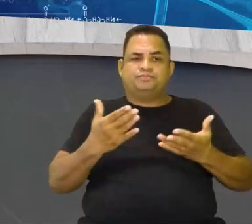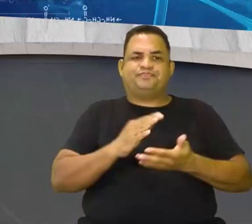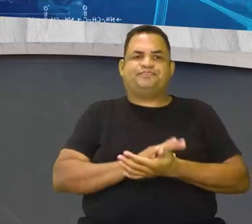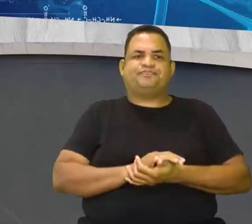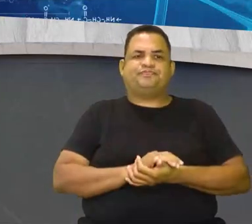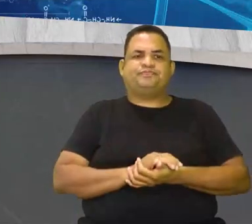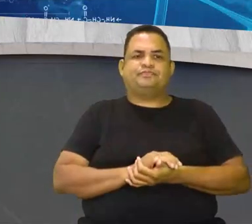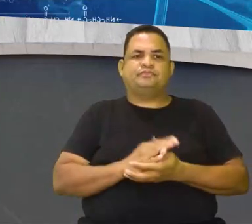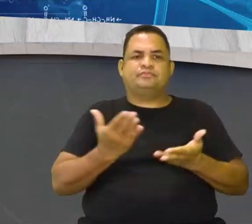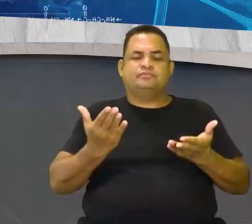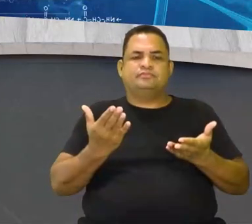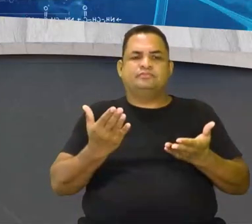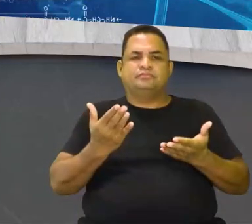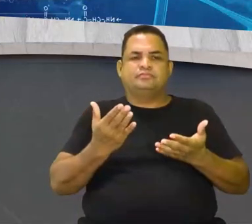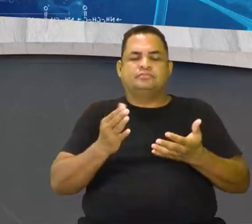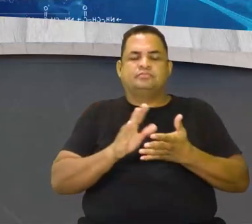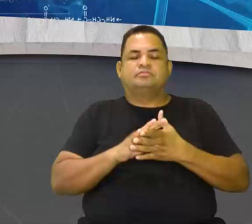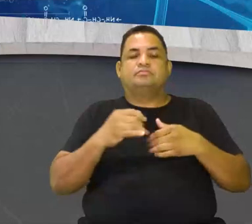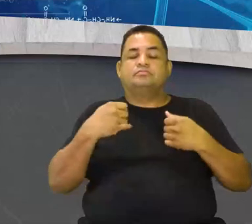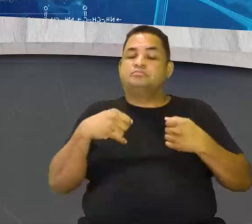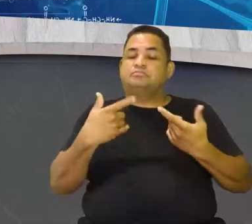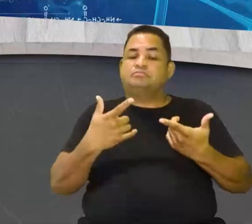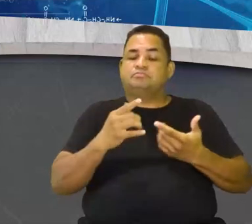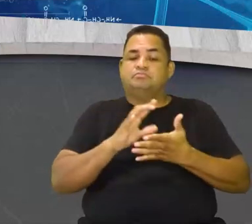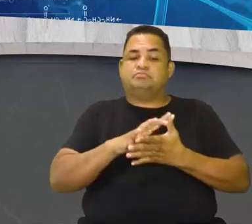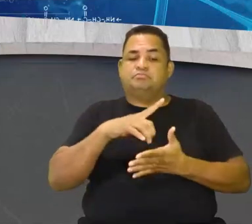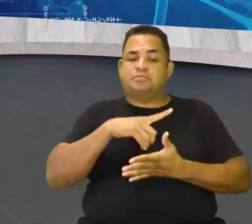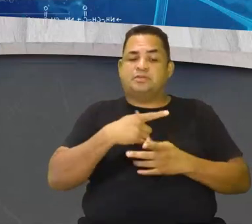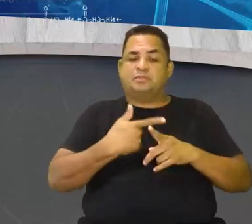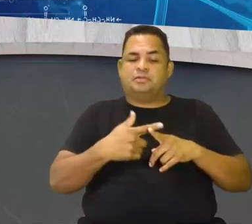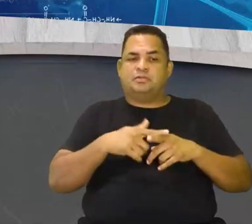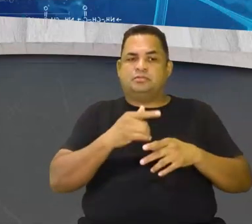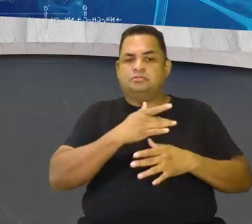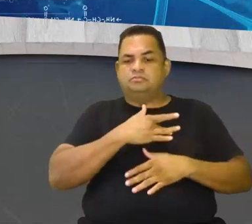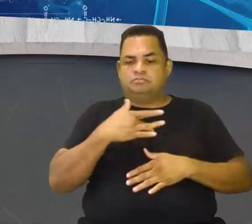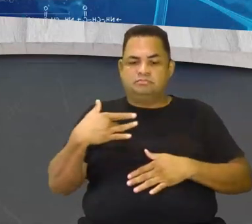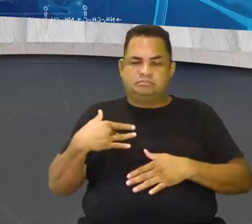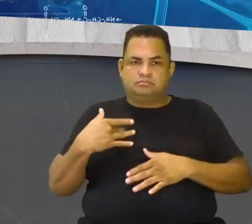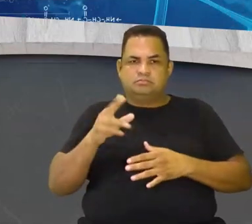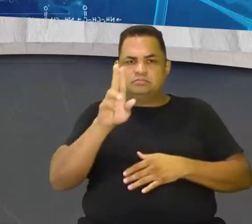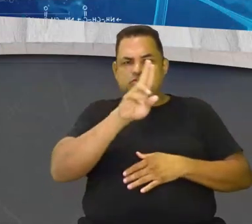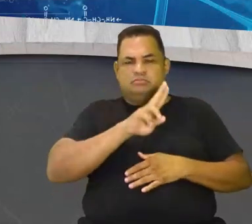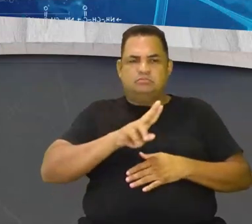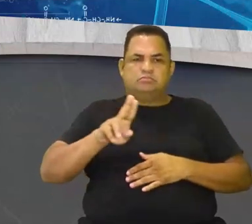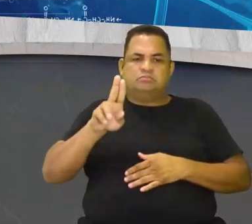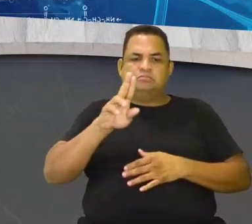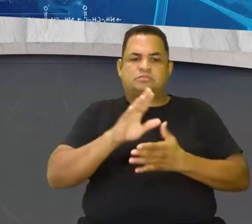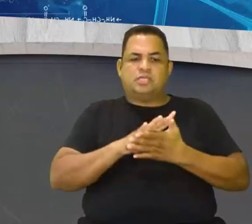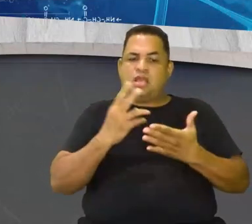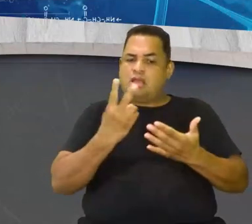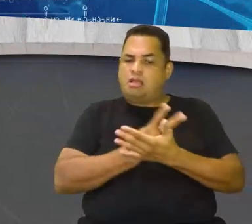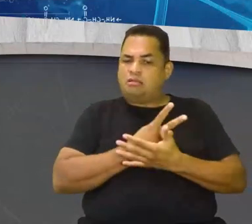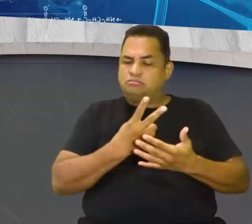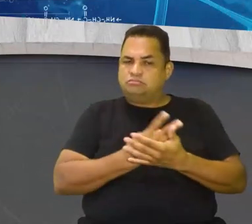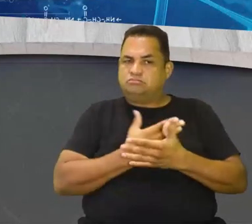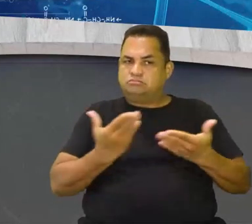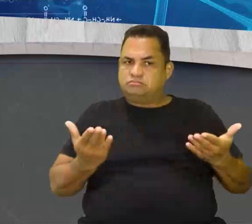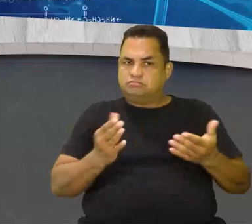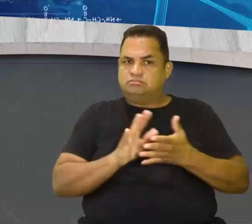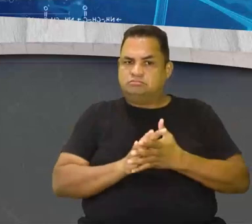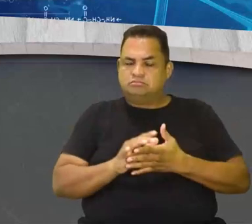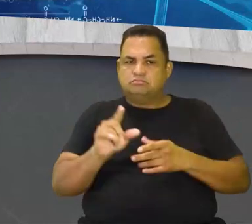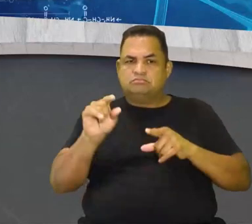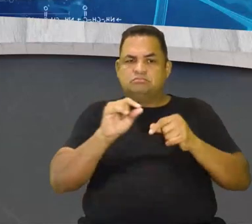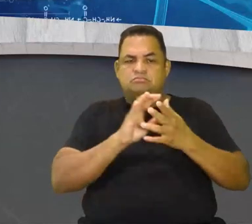que são ações que podem levar danos à saúde se você utilizar indevidamente, tá bom? É só você pegar